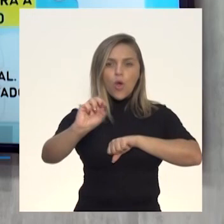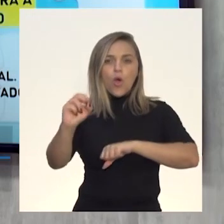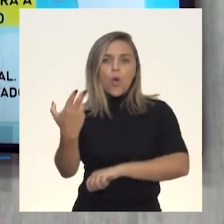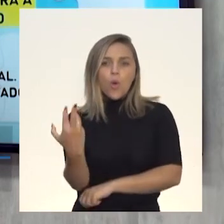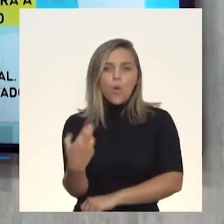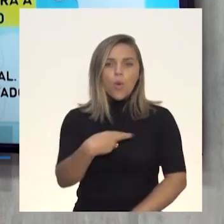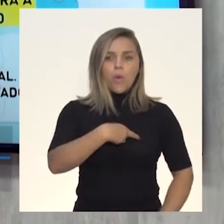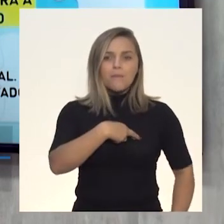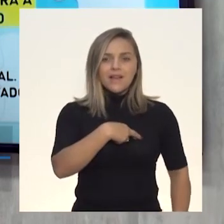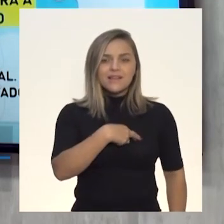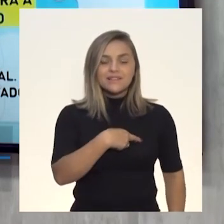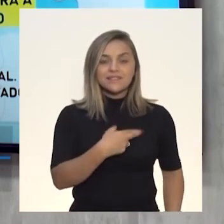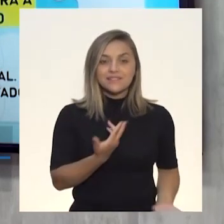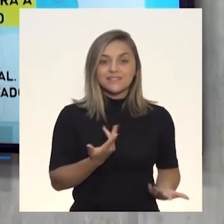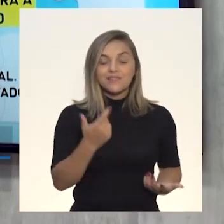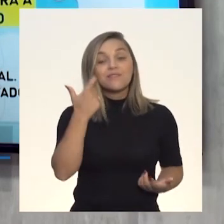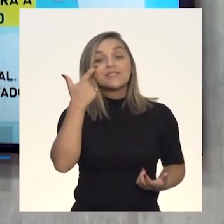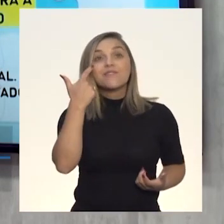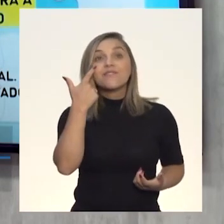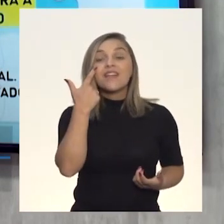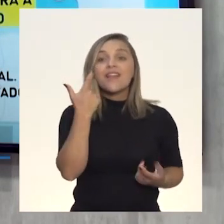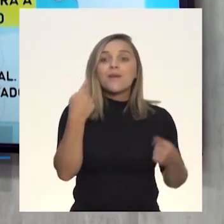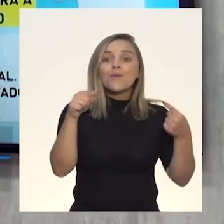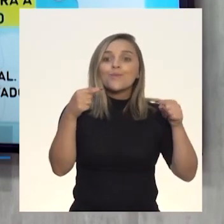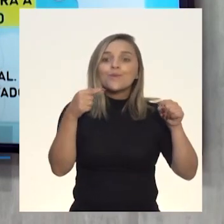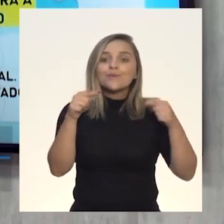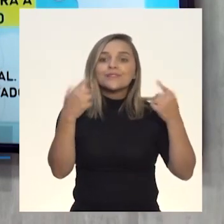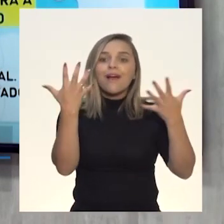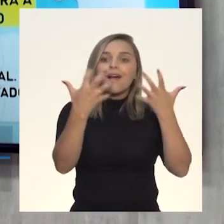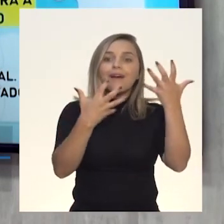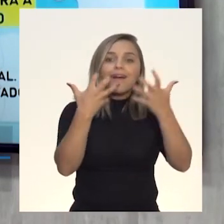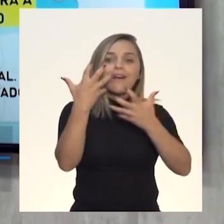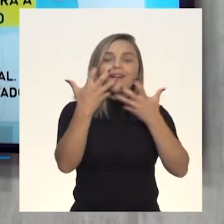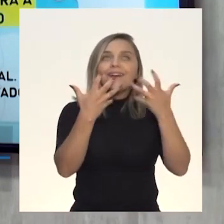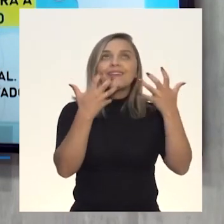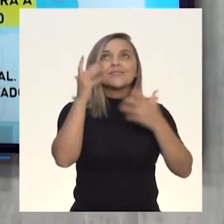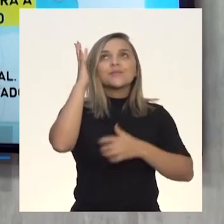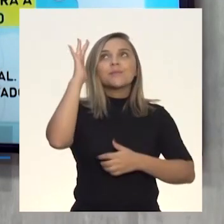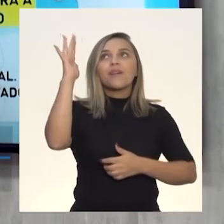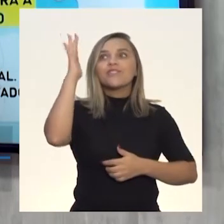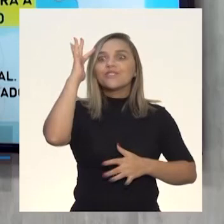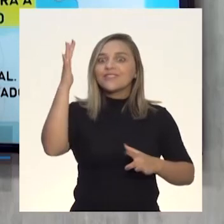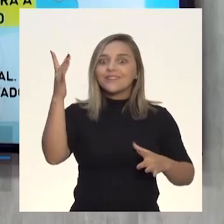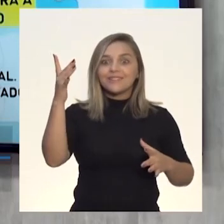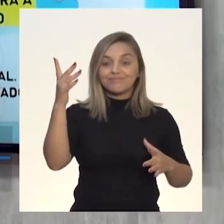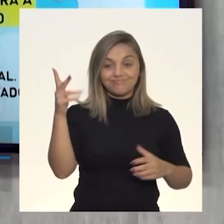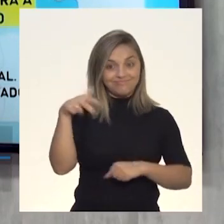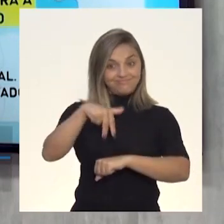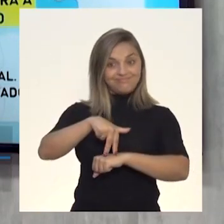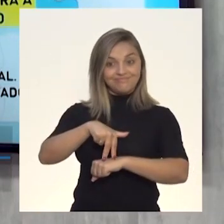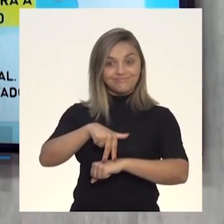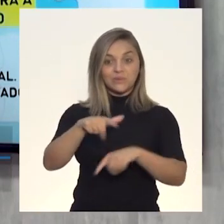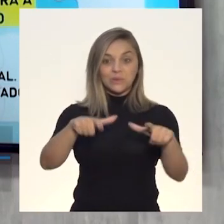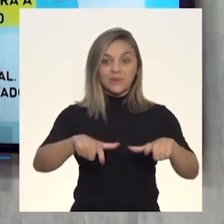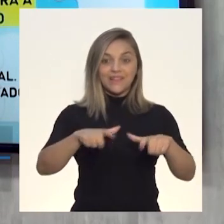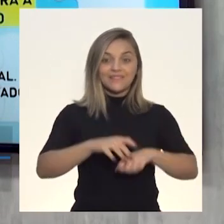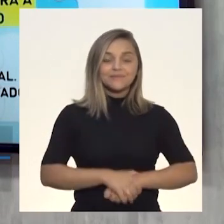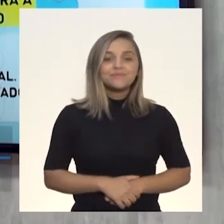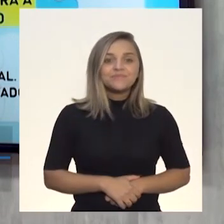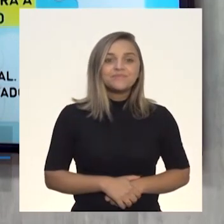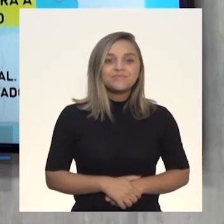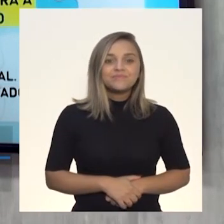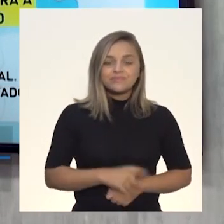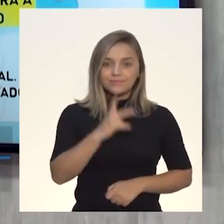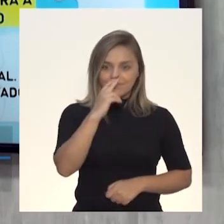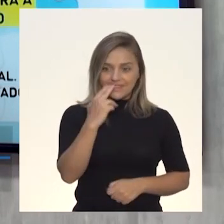uma música que é interessante, e a gente se vê naquela construção, a gente se imagina ali, é o que o Edgar Morin está falando. Então, parece que ele captura